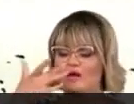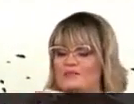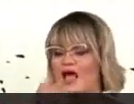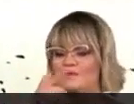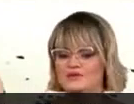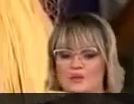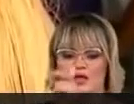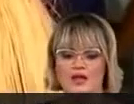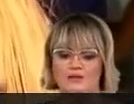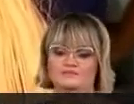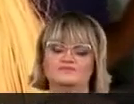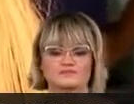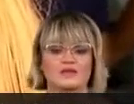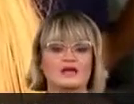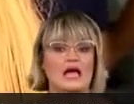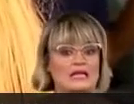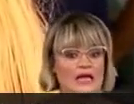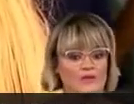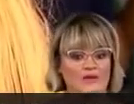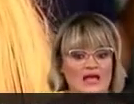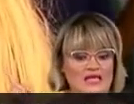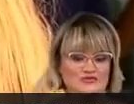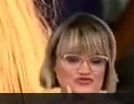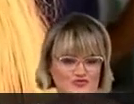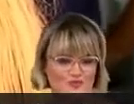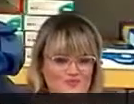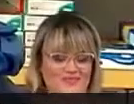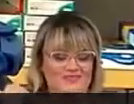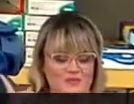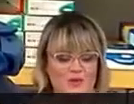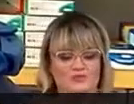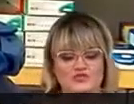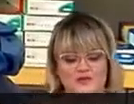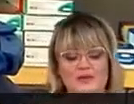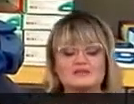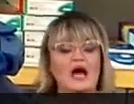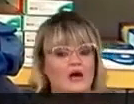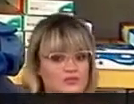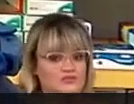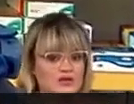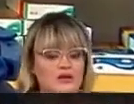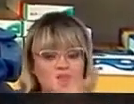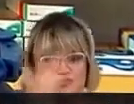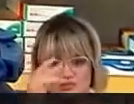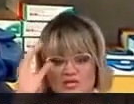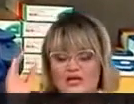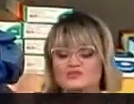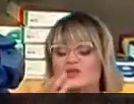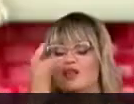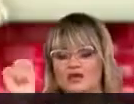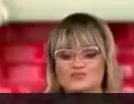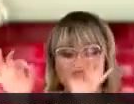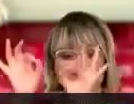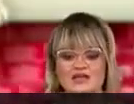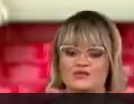ou em desuso. Além de recolher, esse farmacêutico ainda incentiva os clientes a fazer o descarte